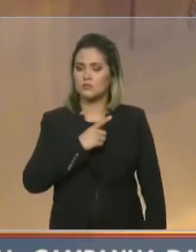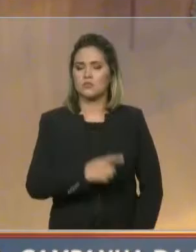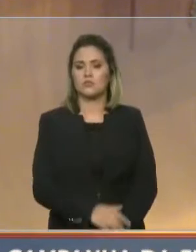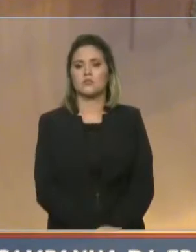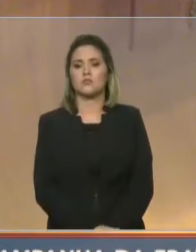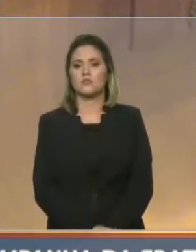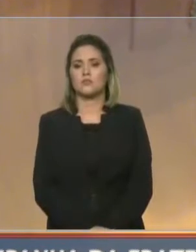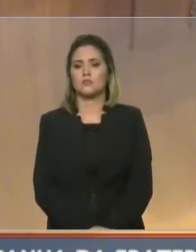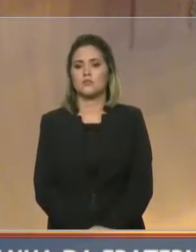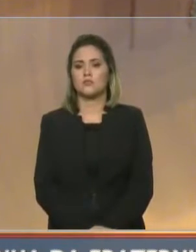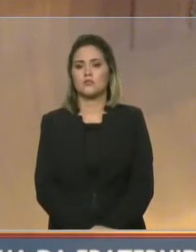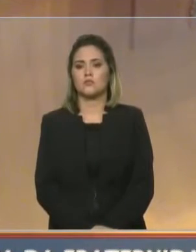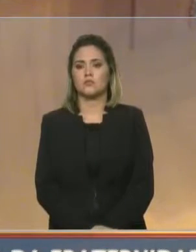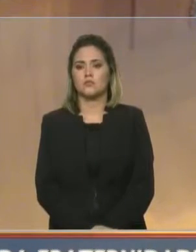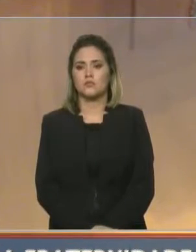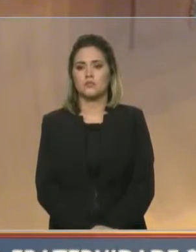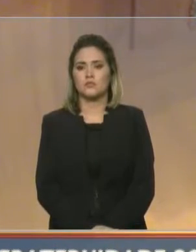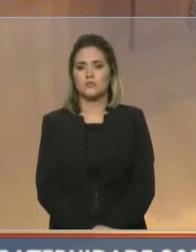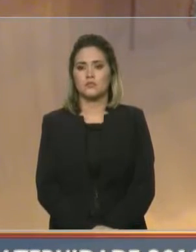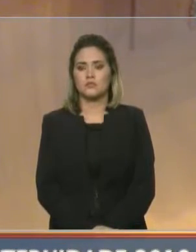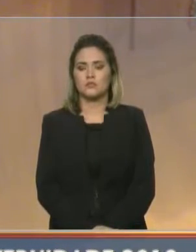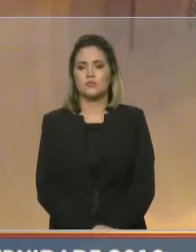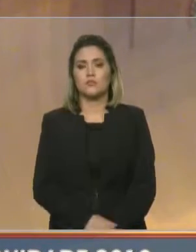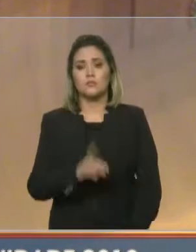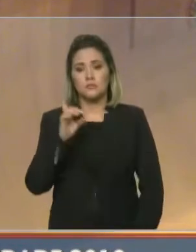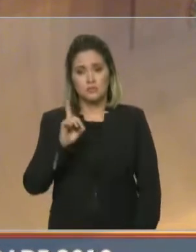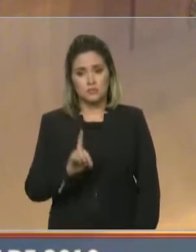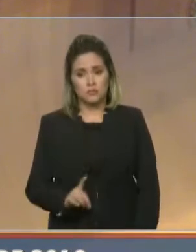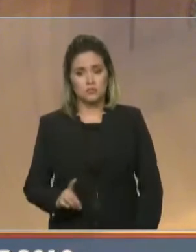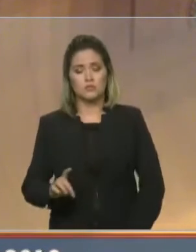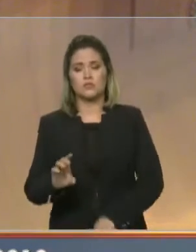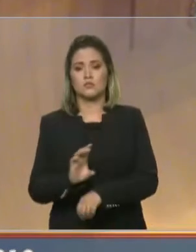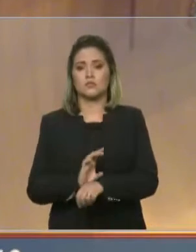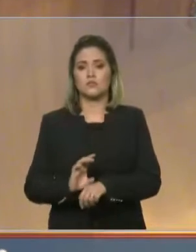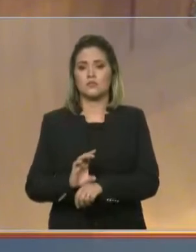esses direitos garantidos na Constituição, nós